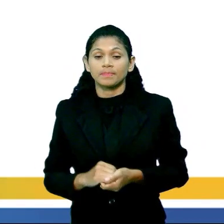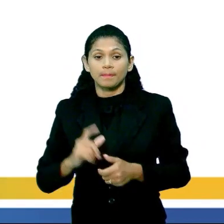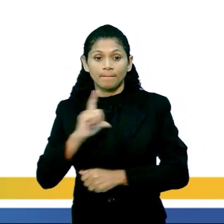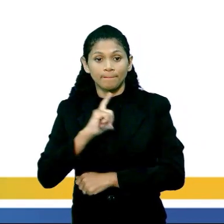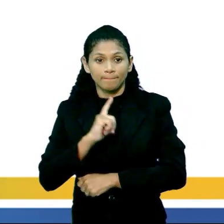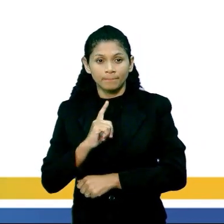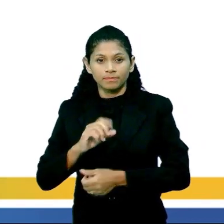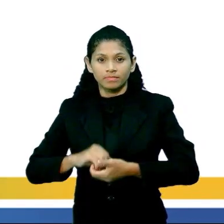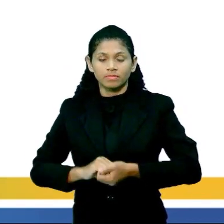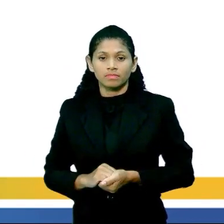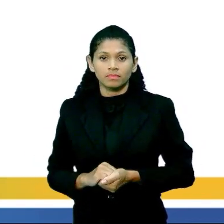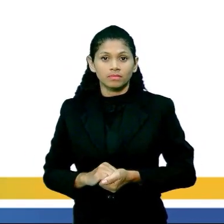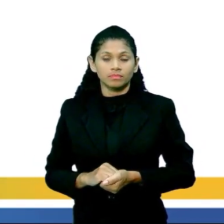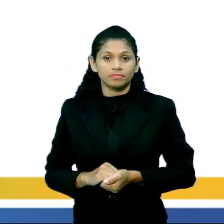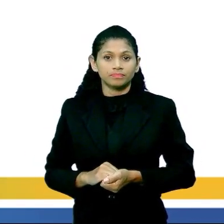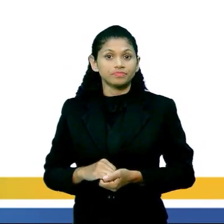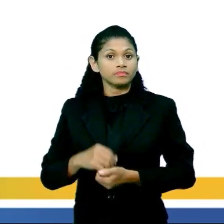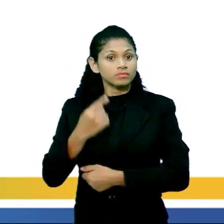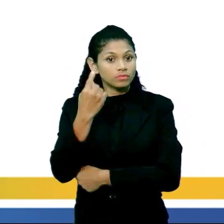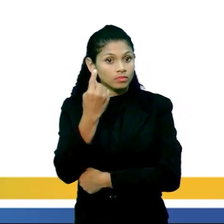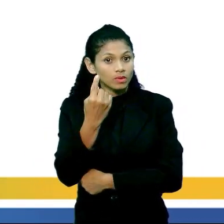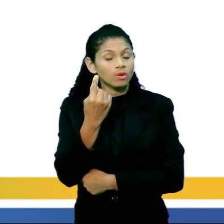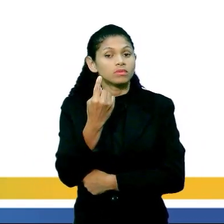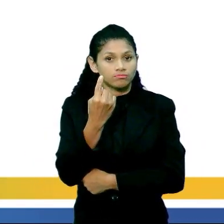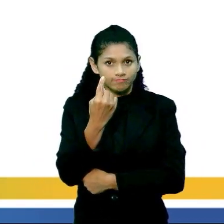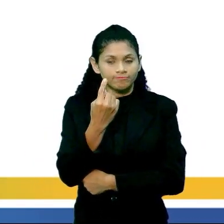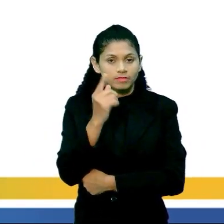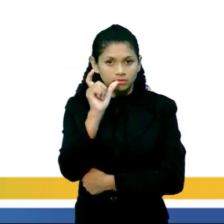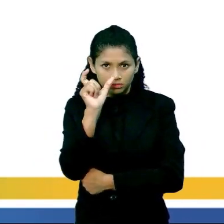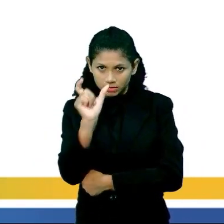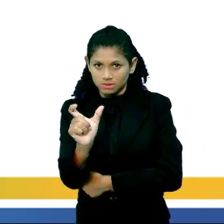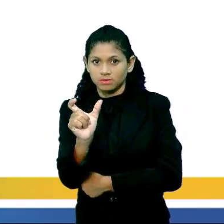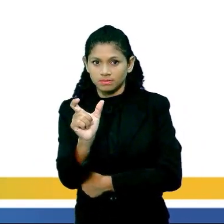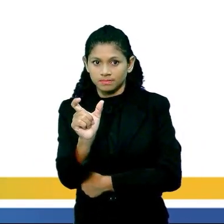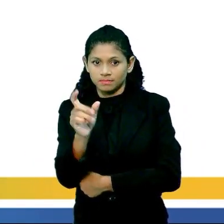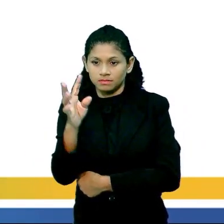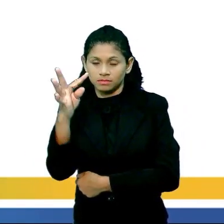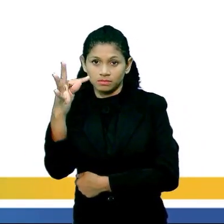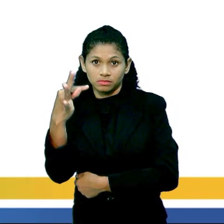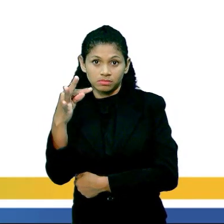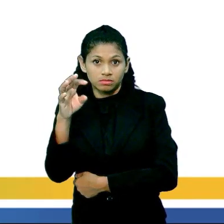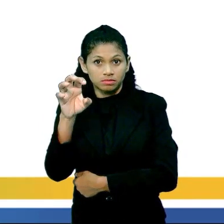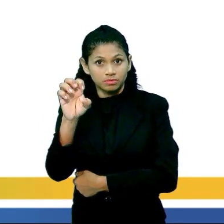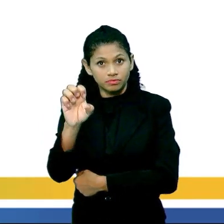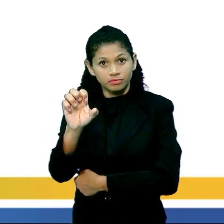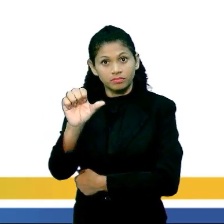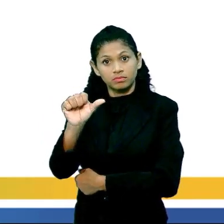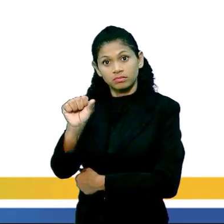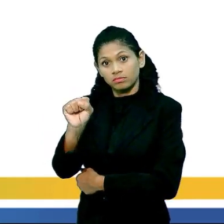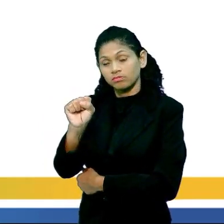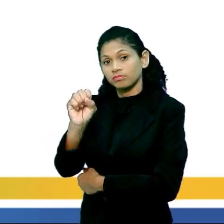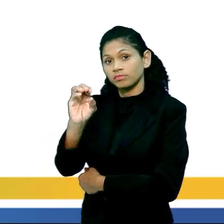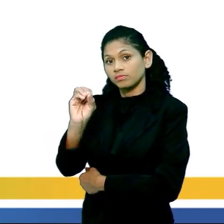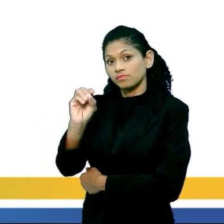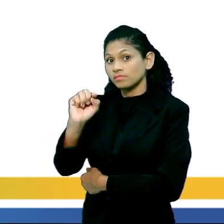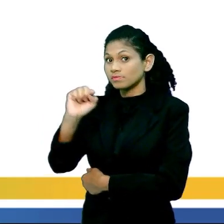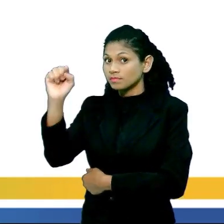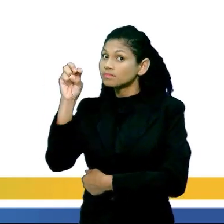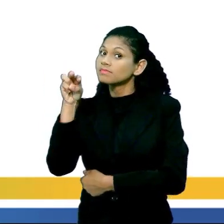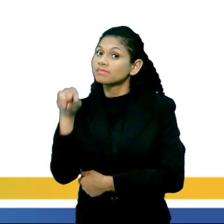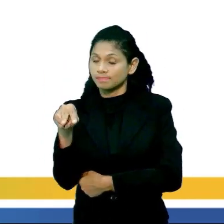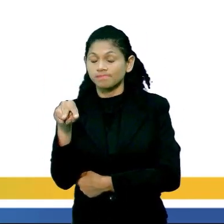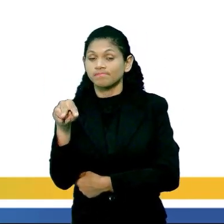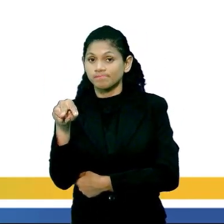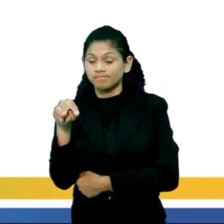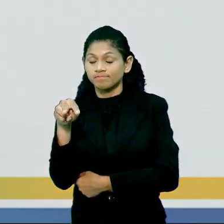temos aqui uma palavra, tenson, né? E, consequentemente, essa palavra ela tem seus